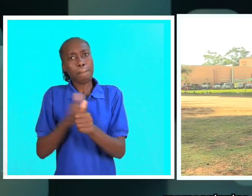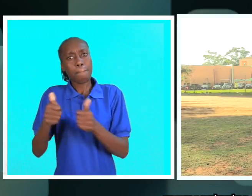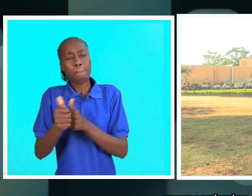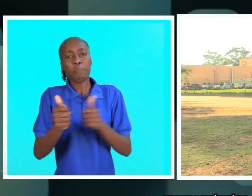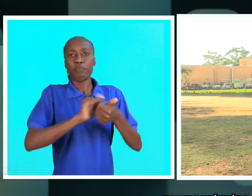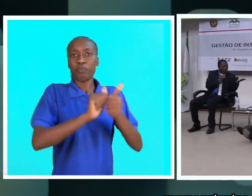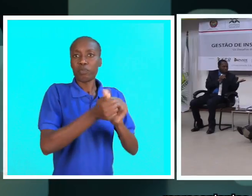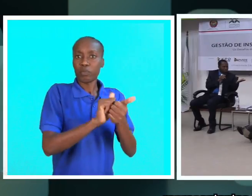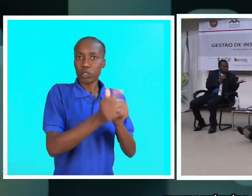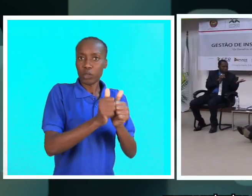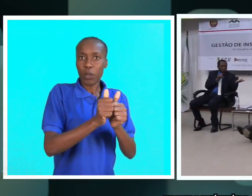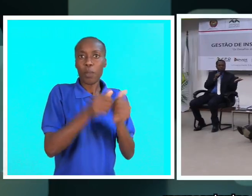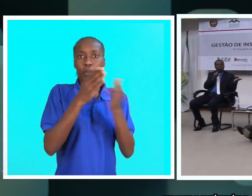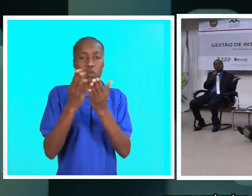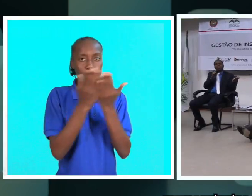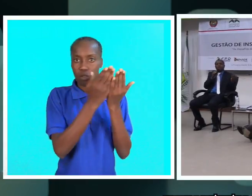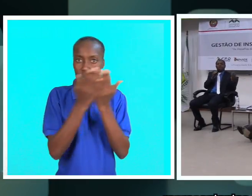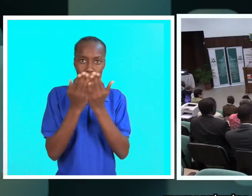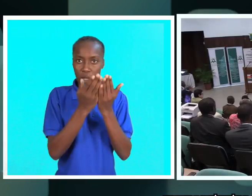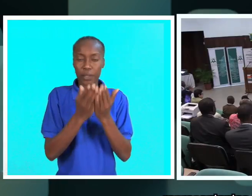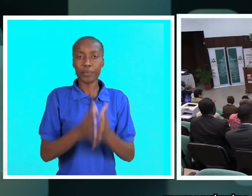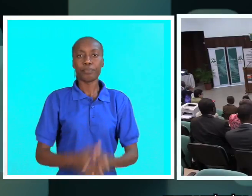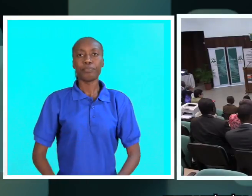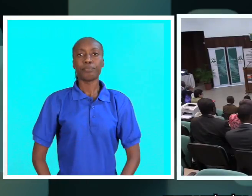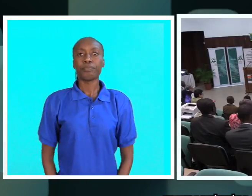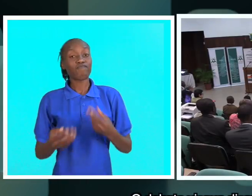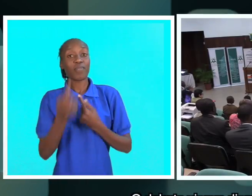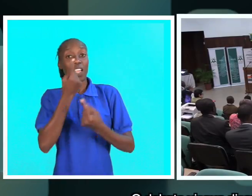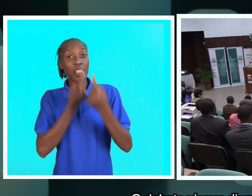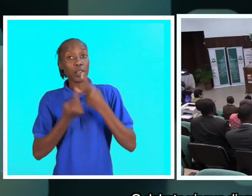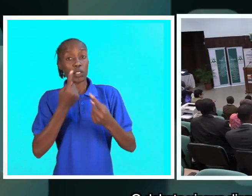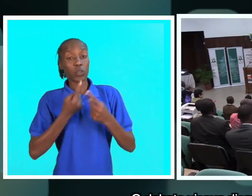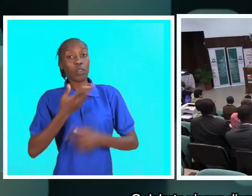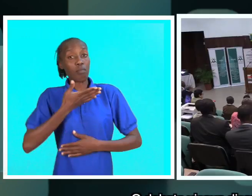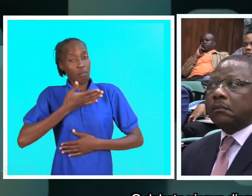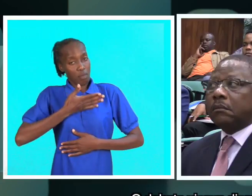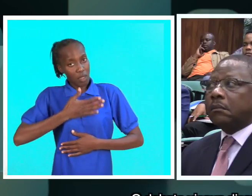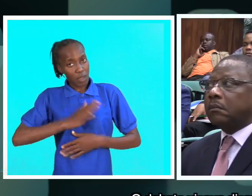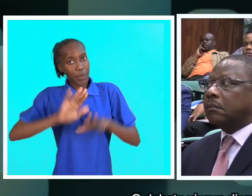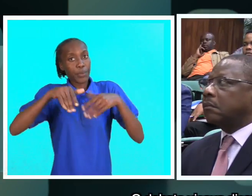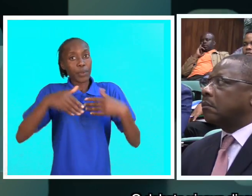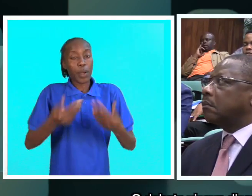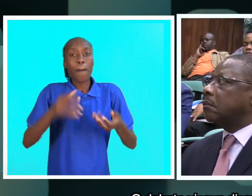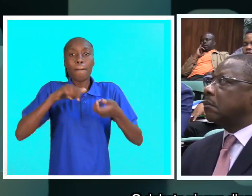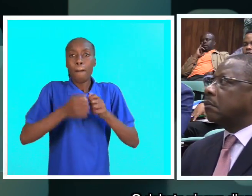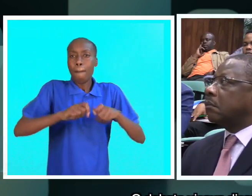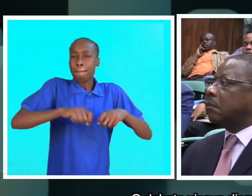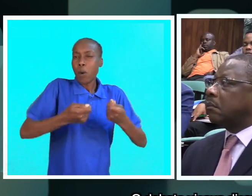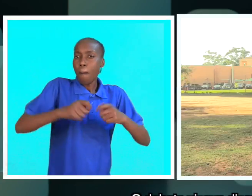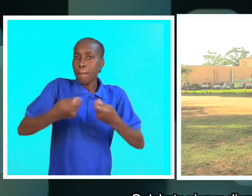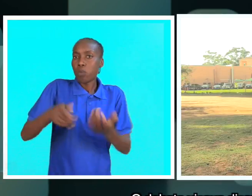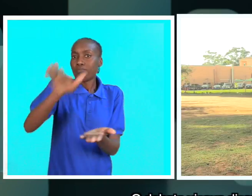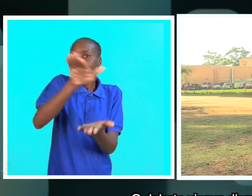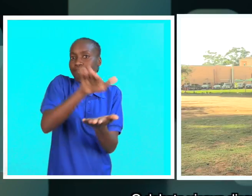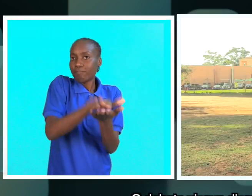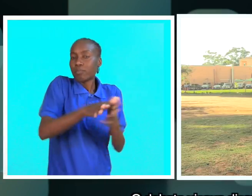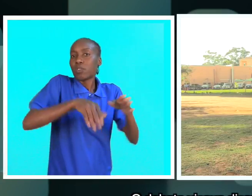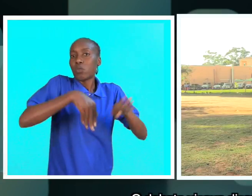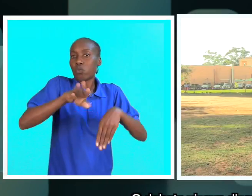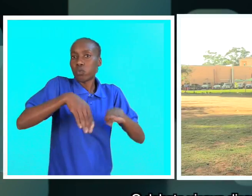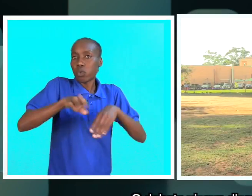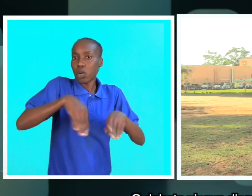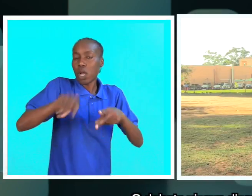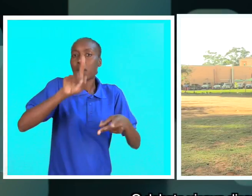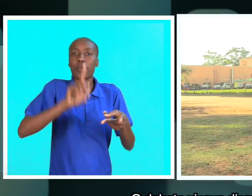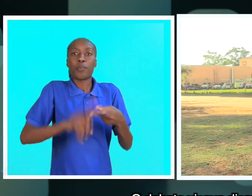diversas instituições desportivas e acadêmicas. O debate visava discutir a degradação e